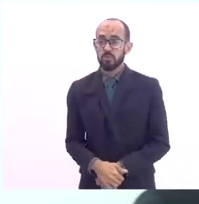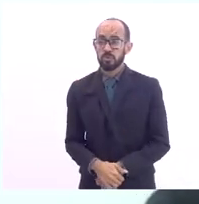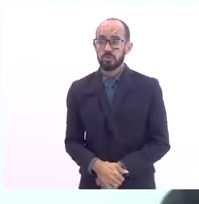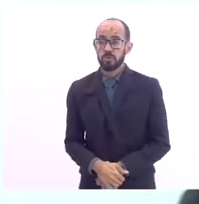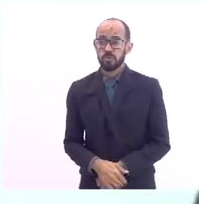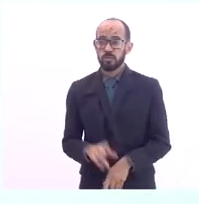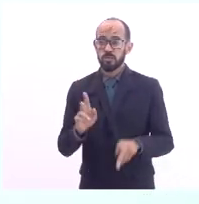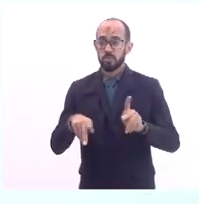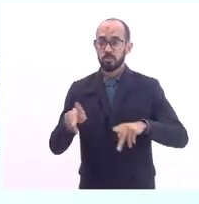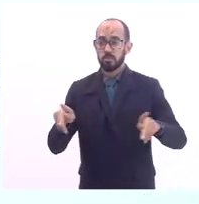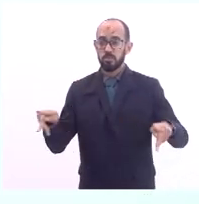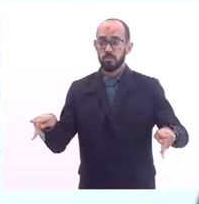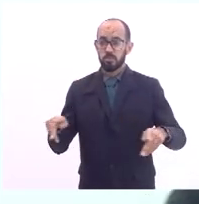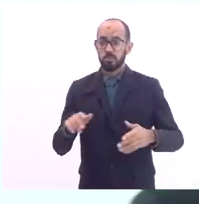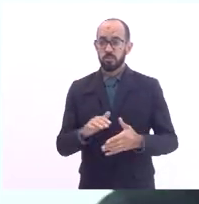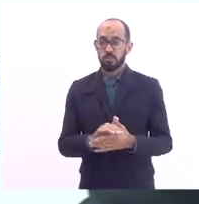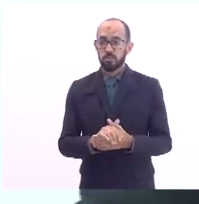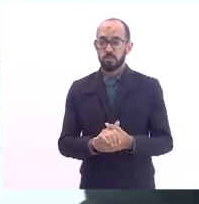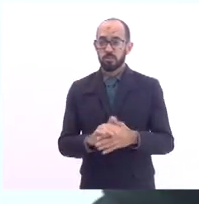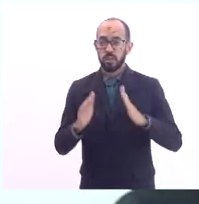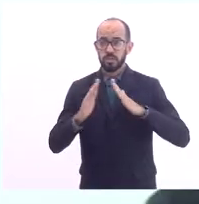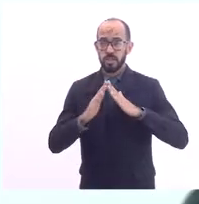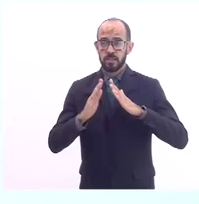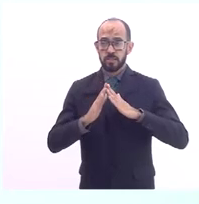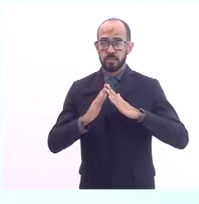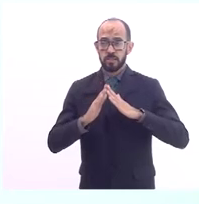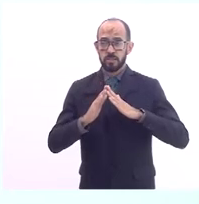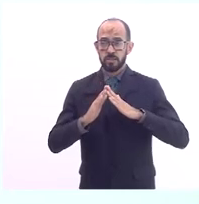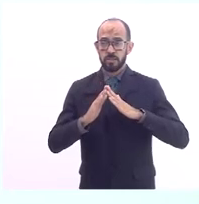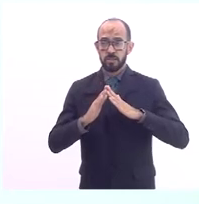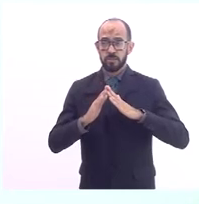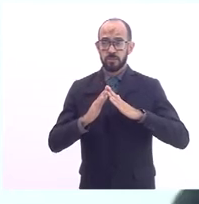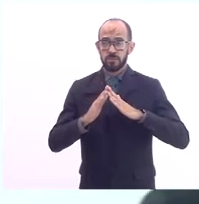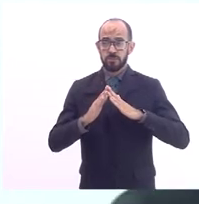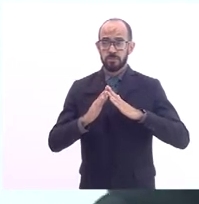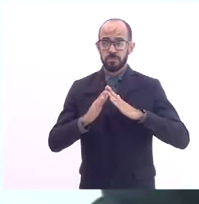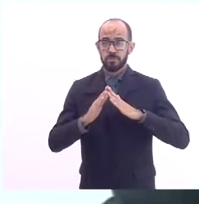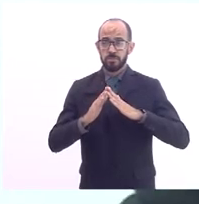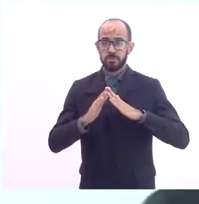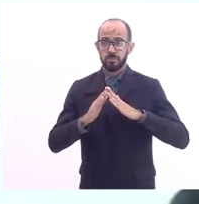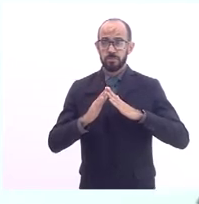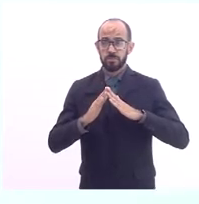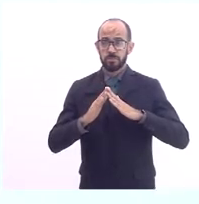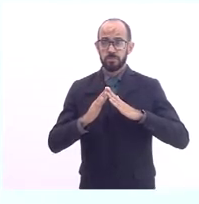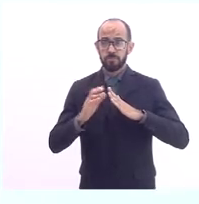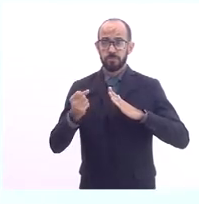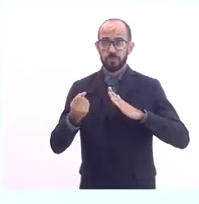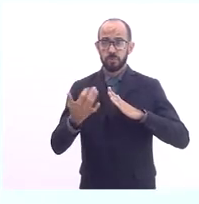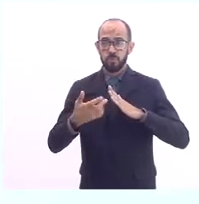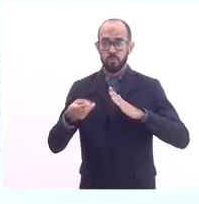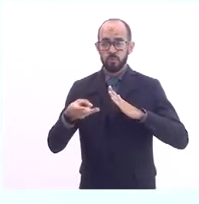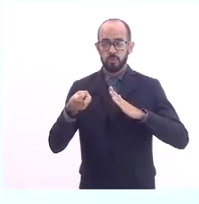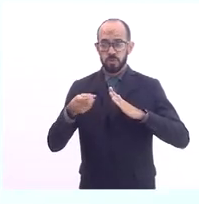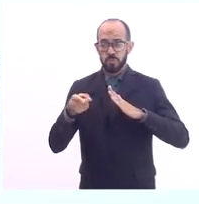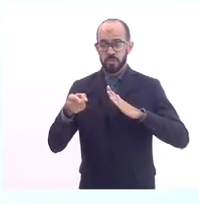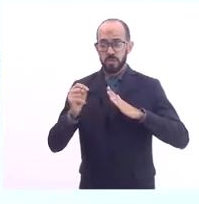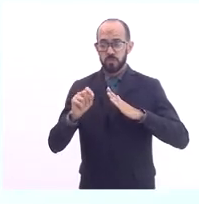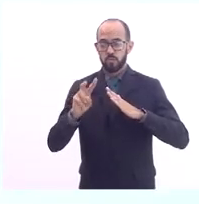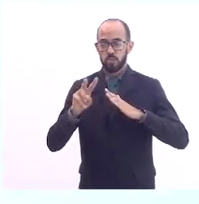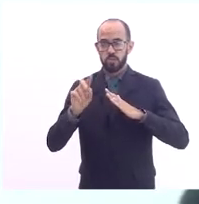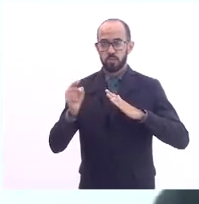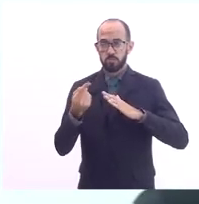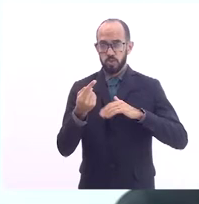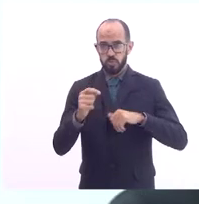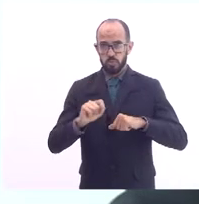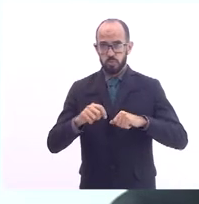Da população, dos domicílios da cidade. E quando você chega a judicializar 2 mil, você tem